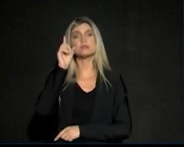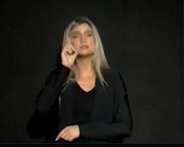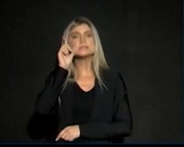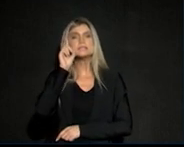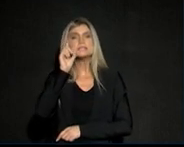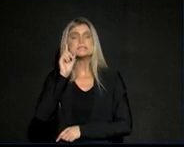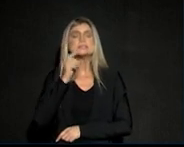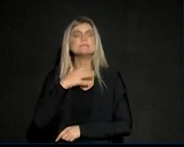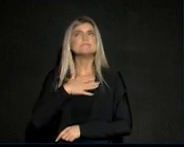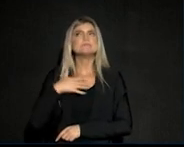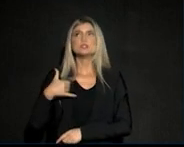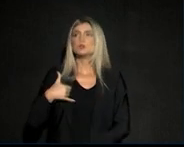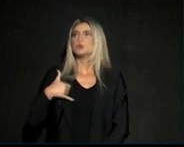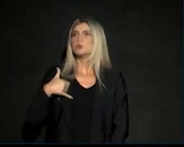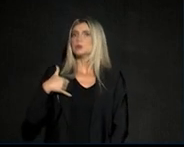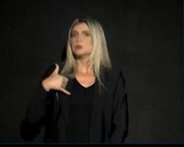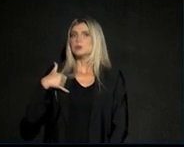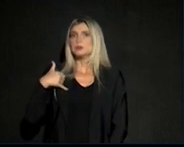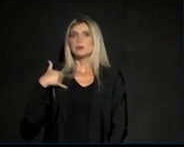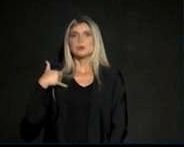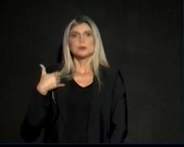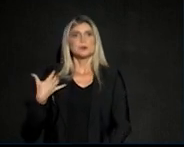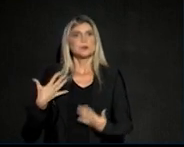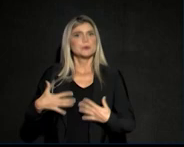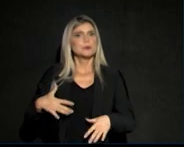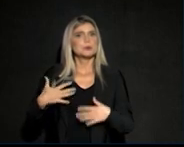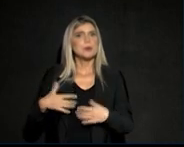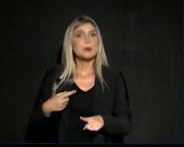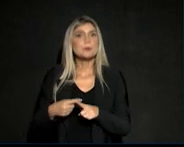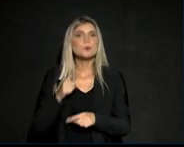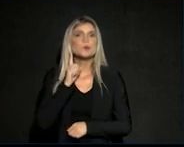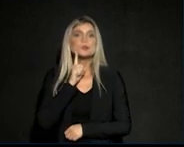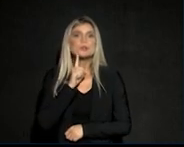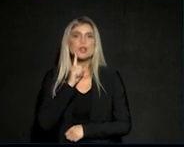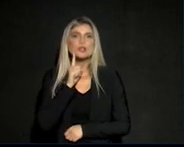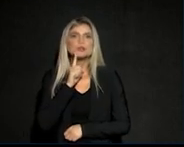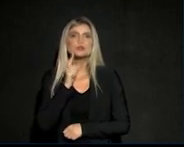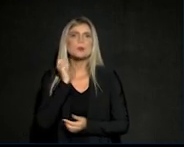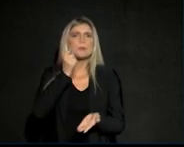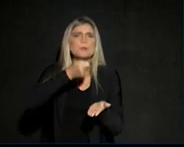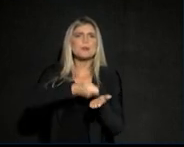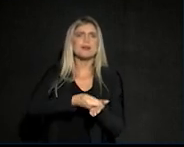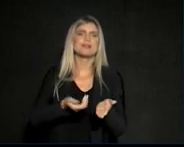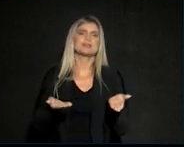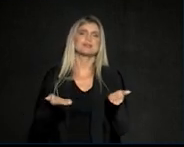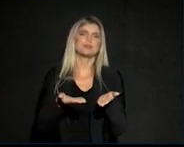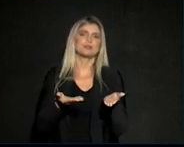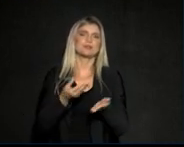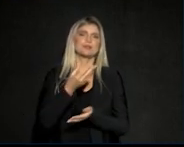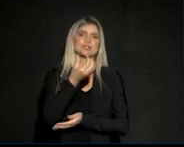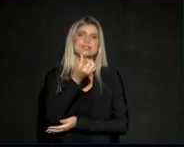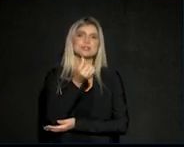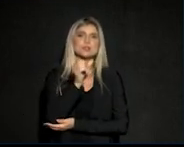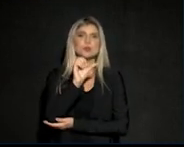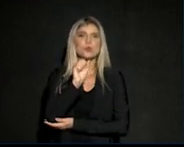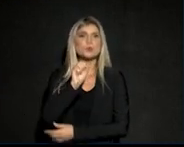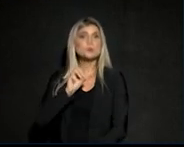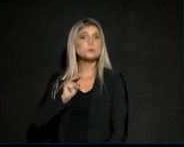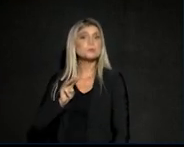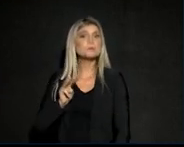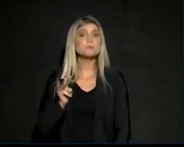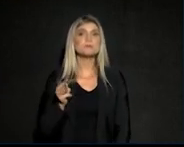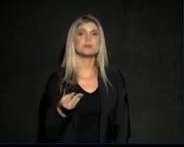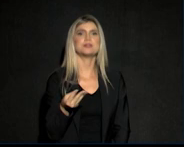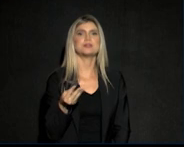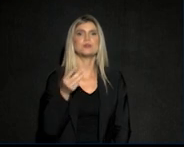né Gustavo porque eu Estados Unidos tá mandando o cheque até hoje de auxílio e em 45 dias é 68 milhões de brasileiros